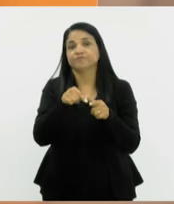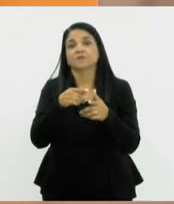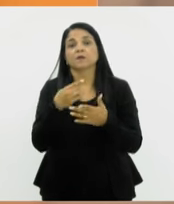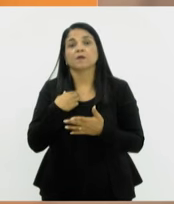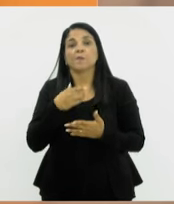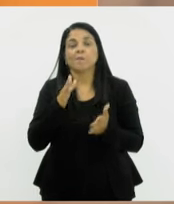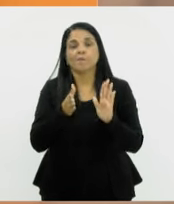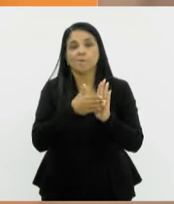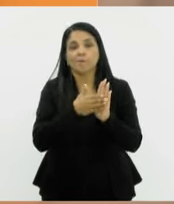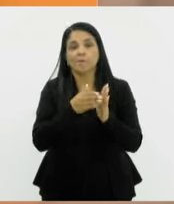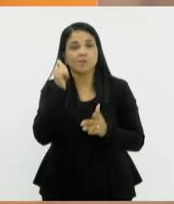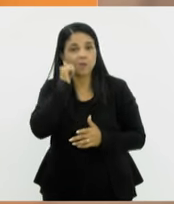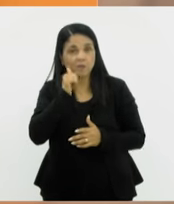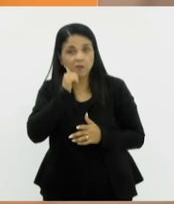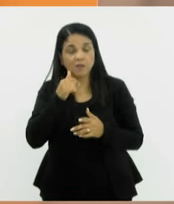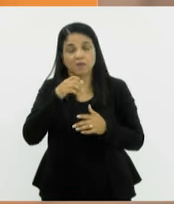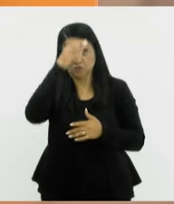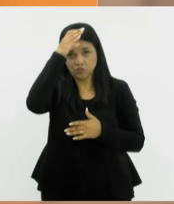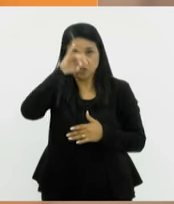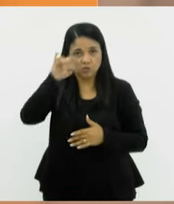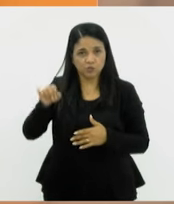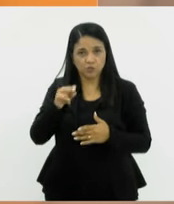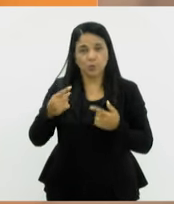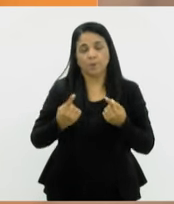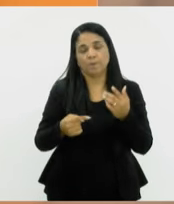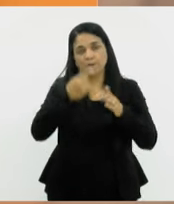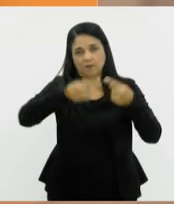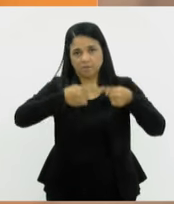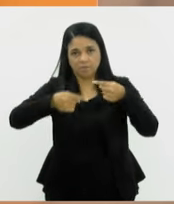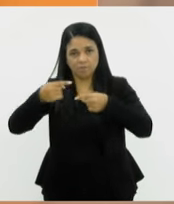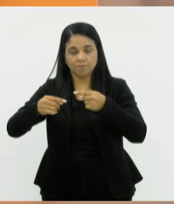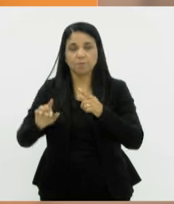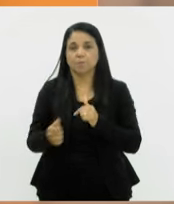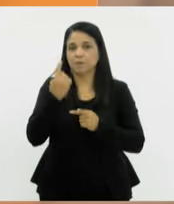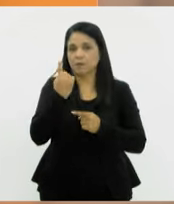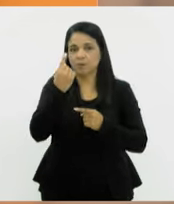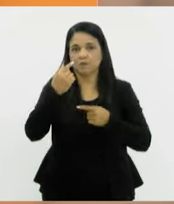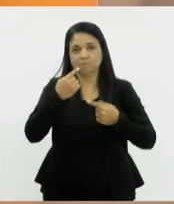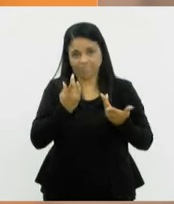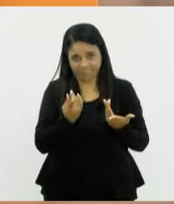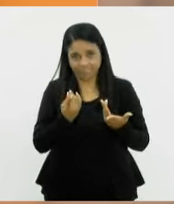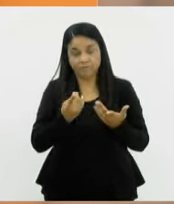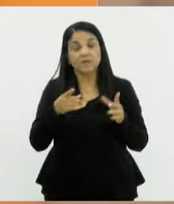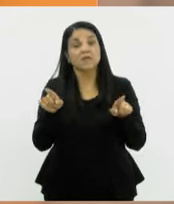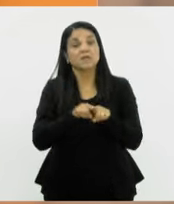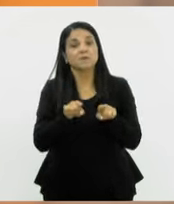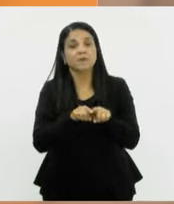Ju será analisada em primeira discussão. Já a deputada Élica